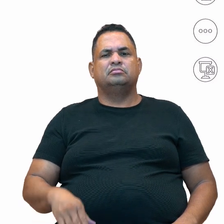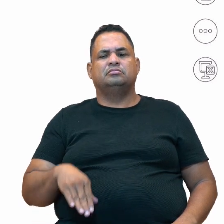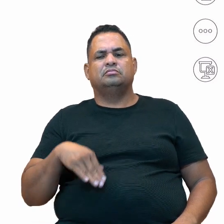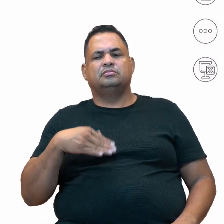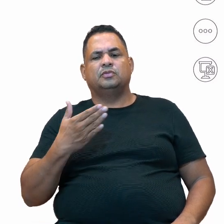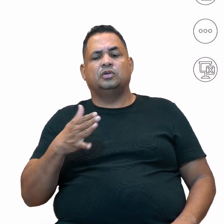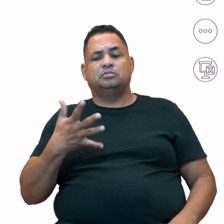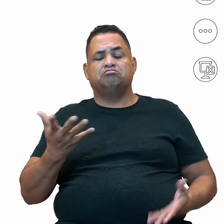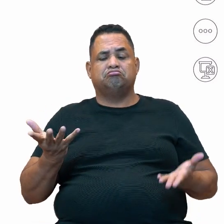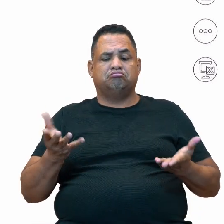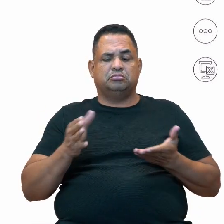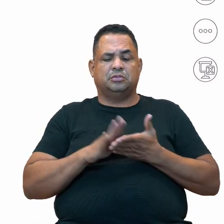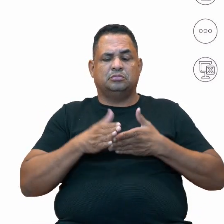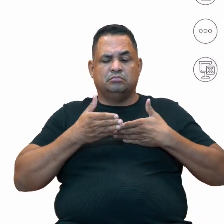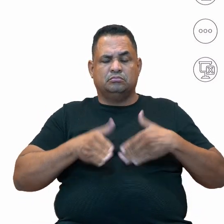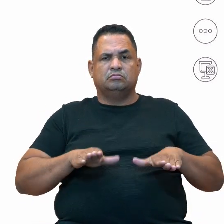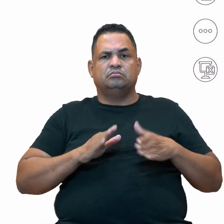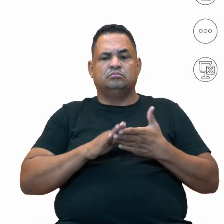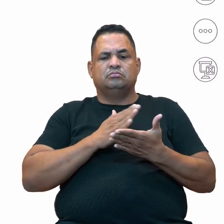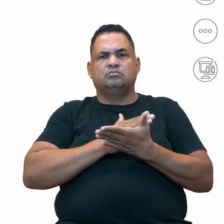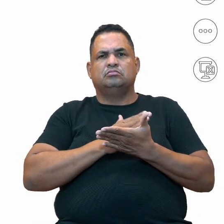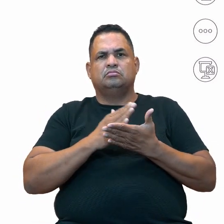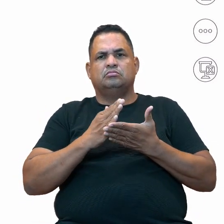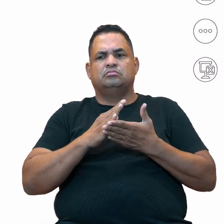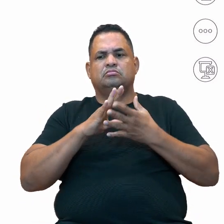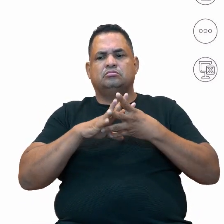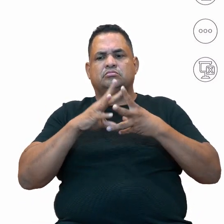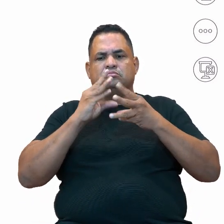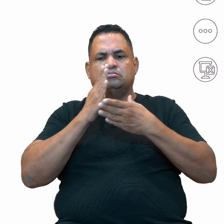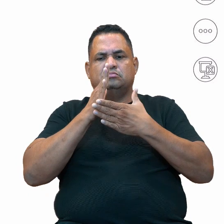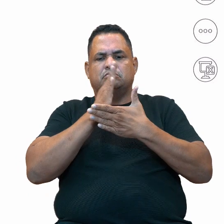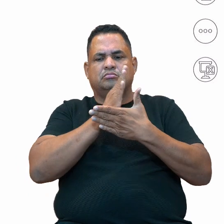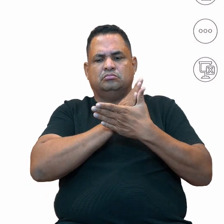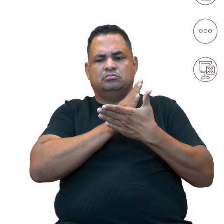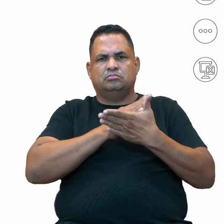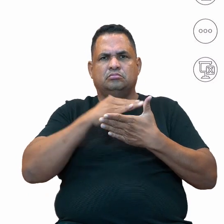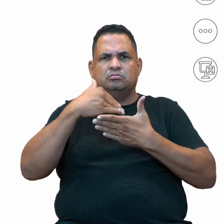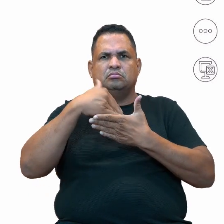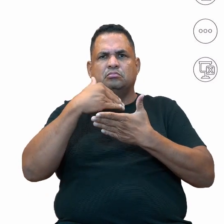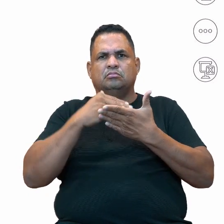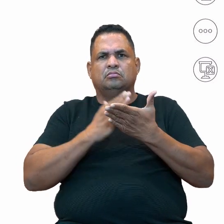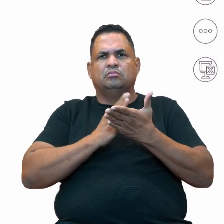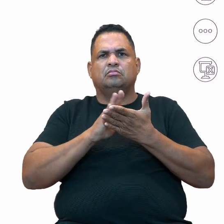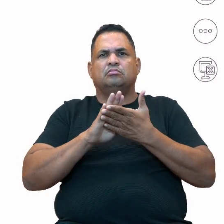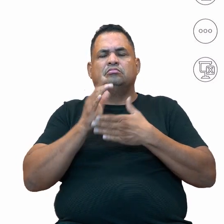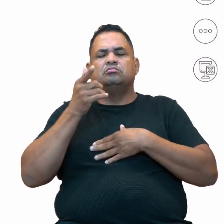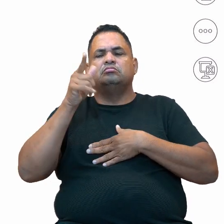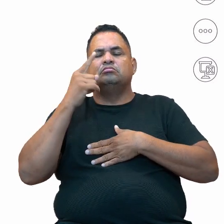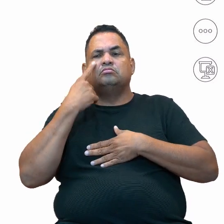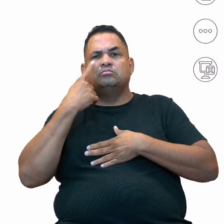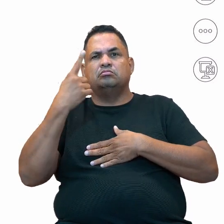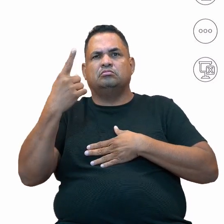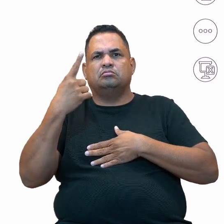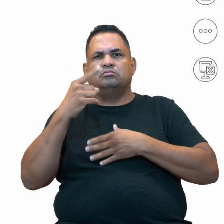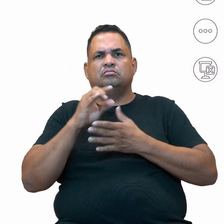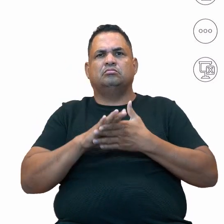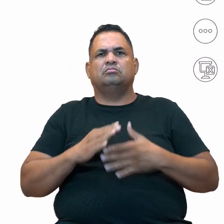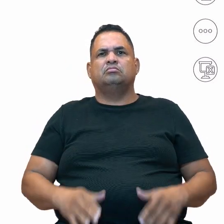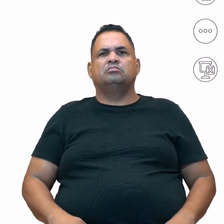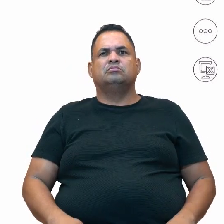momento reprodutivo que eles vão começar a se fragmentar transversalmente. E aí você consegue perceber essa parte aqui,